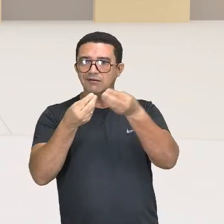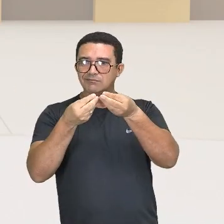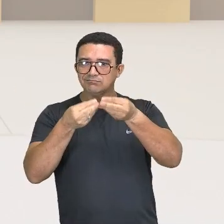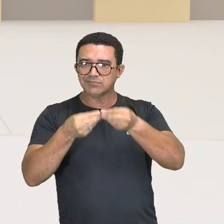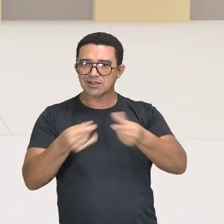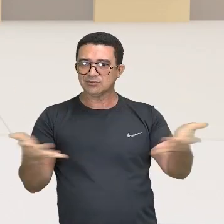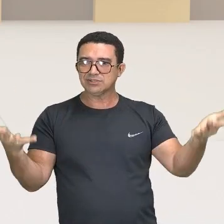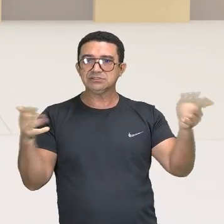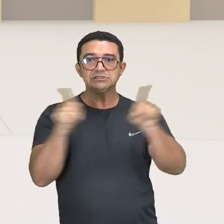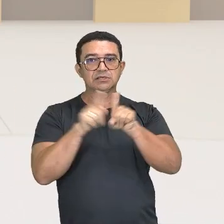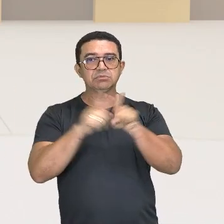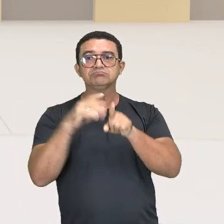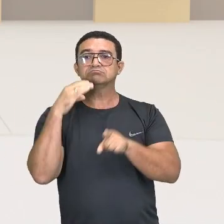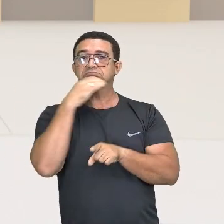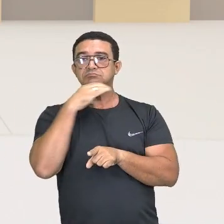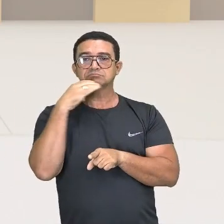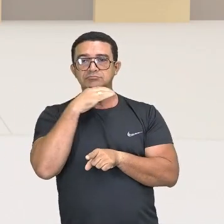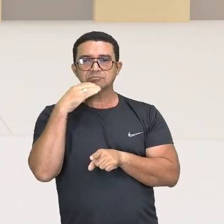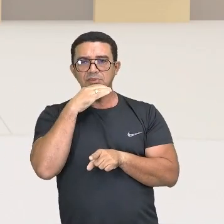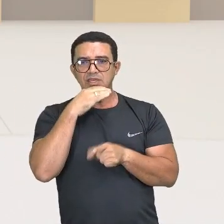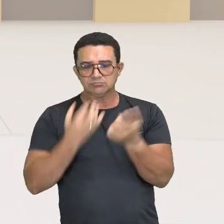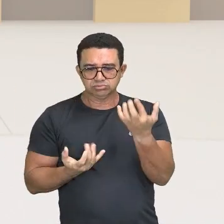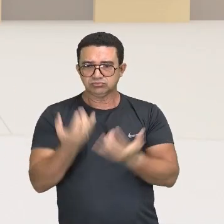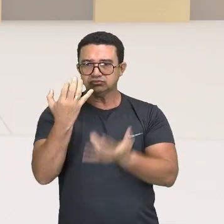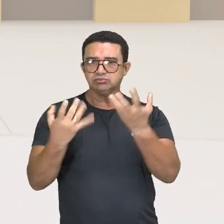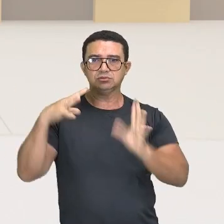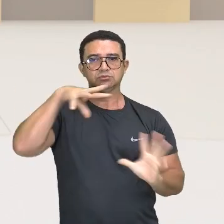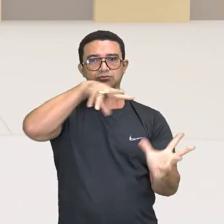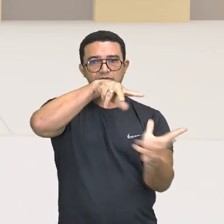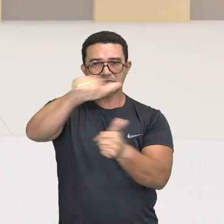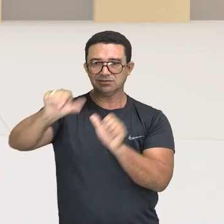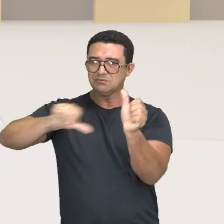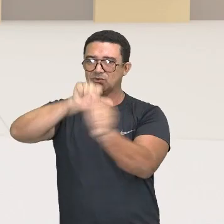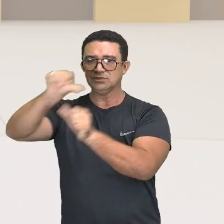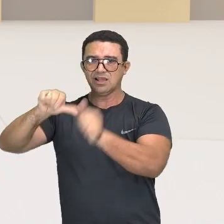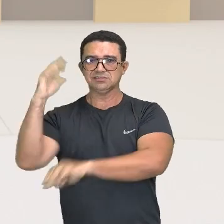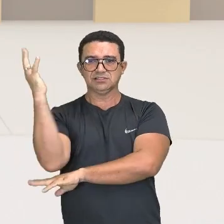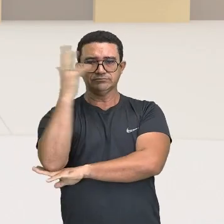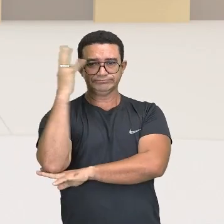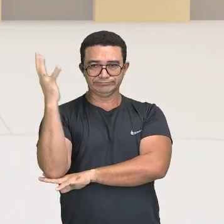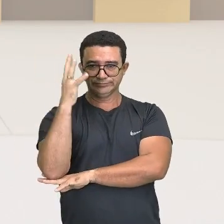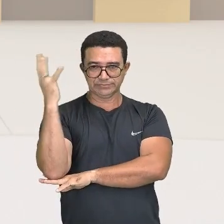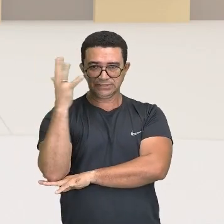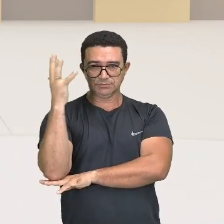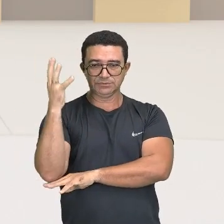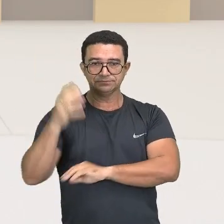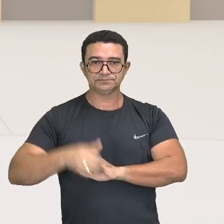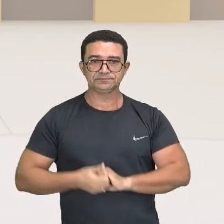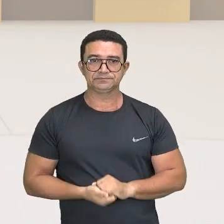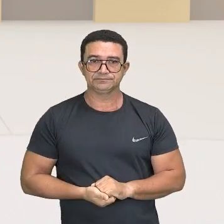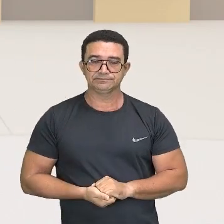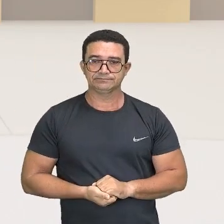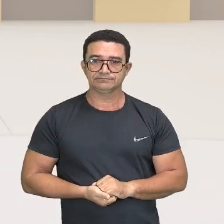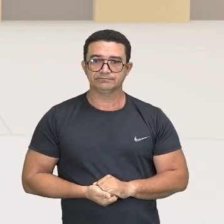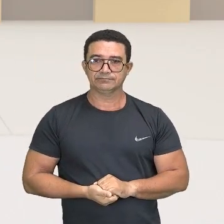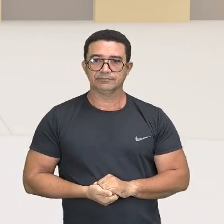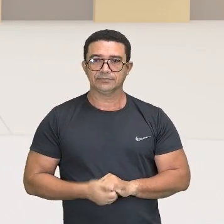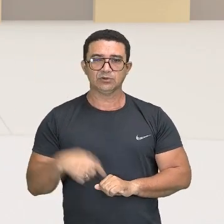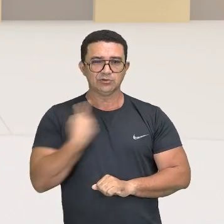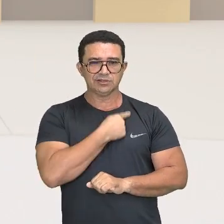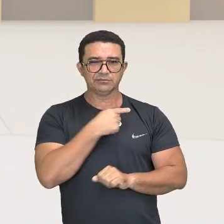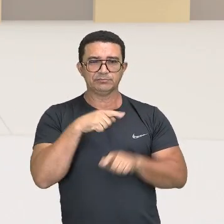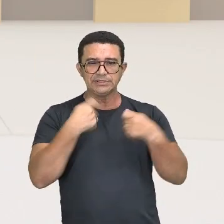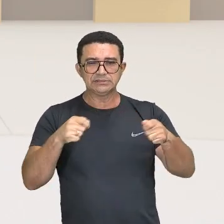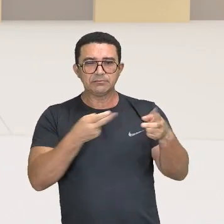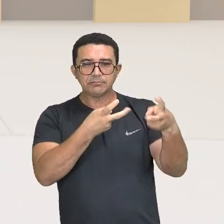do aquecimento global e também das mudanças climáticas, como a gente pôde observar, né, professor? Exatamente. Além disso, olha, perceber que o